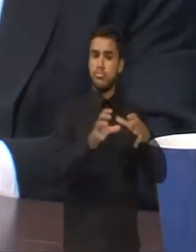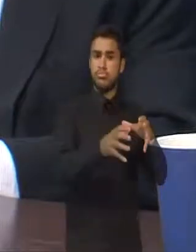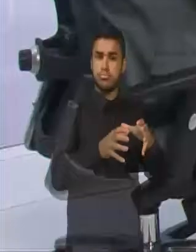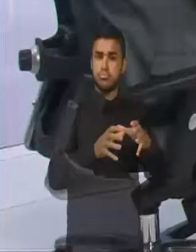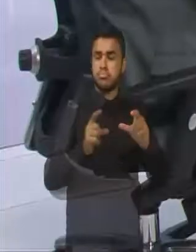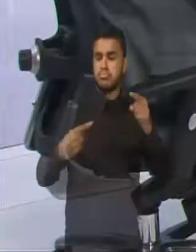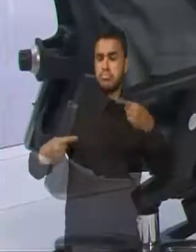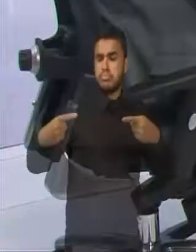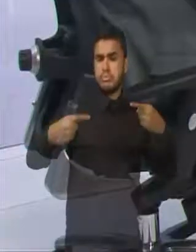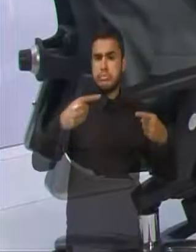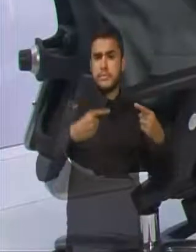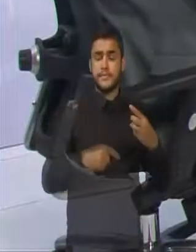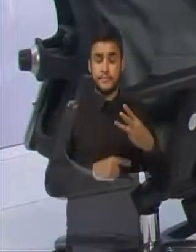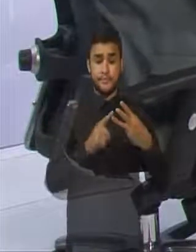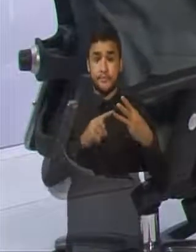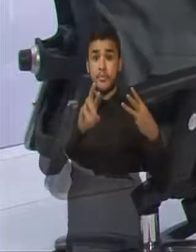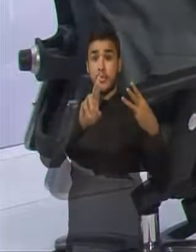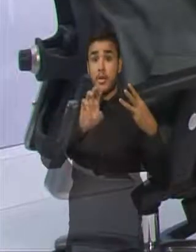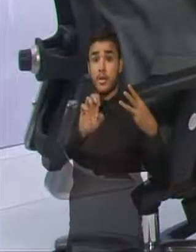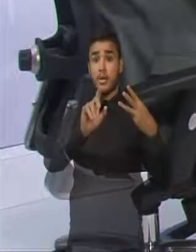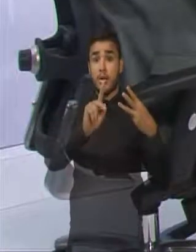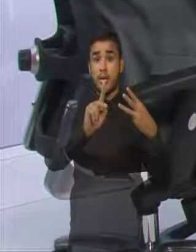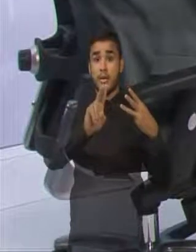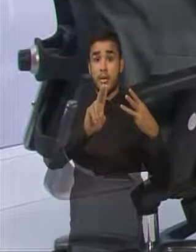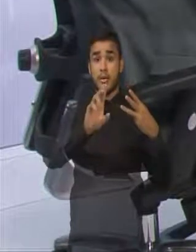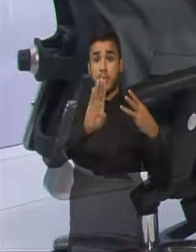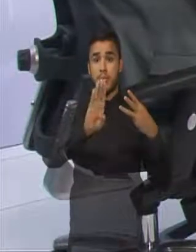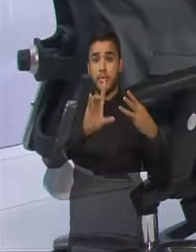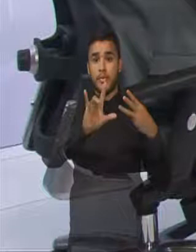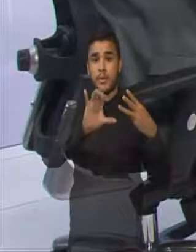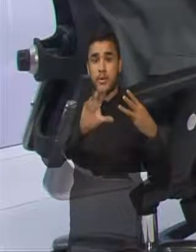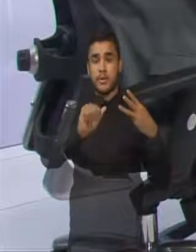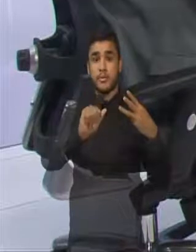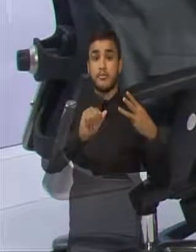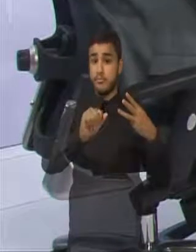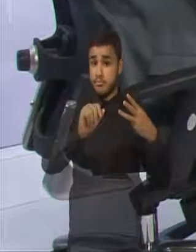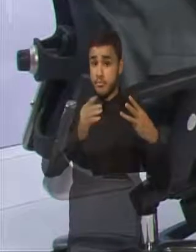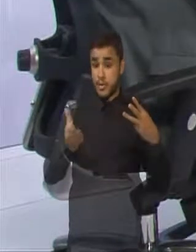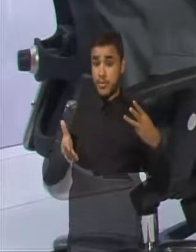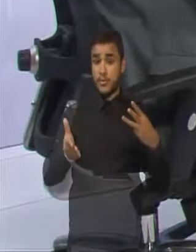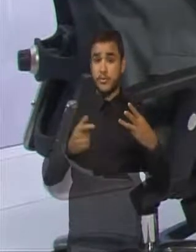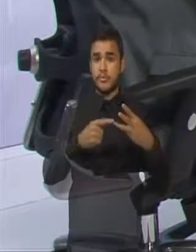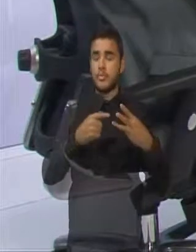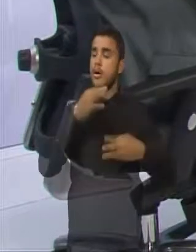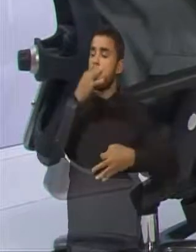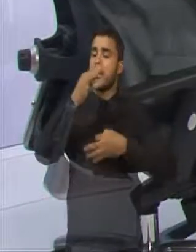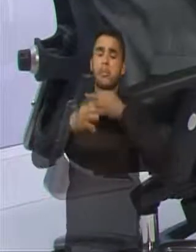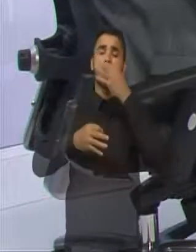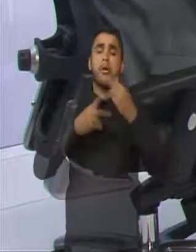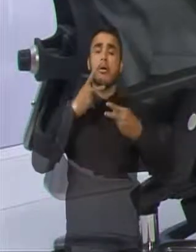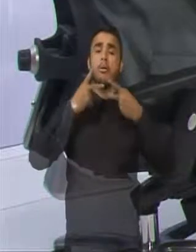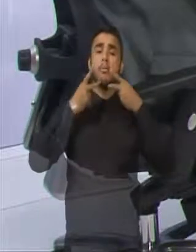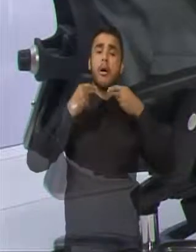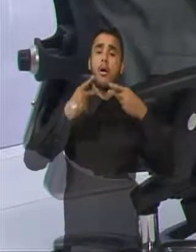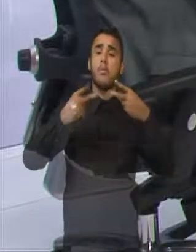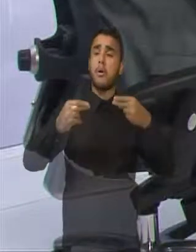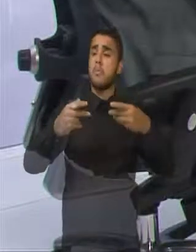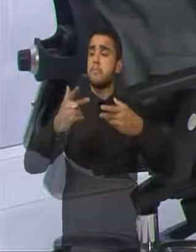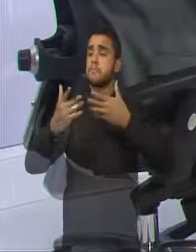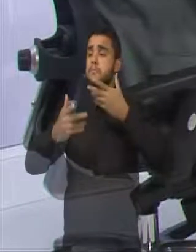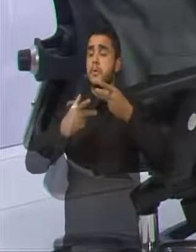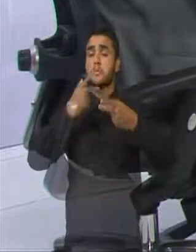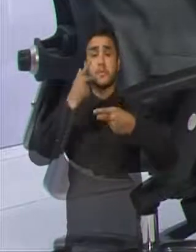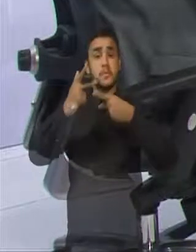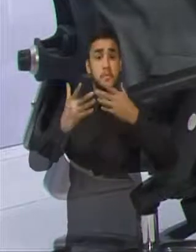que ele chamava república, e hoje nós chamaríamos de democracia, degenerava em demagogia. Tem gente